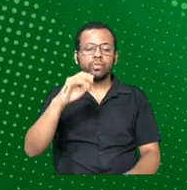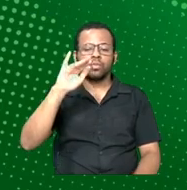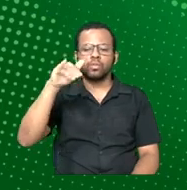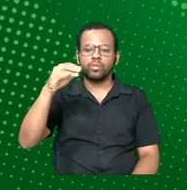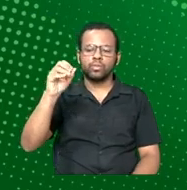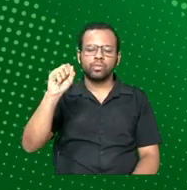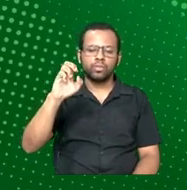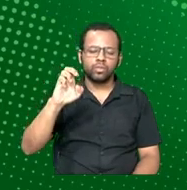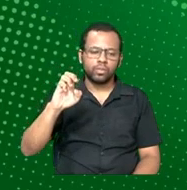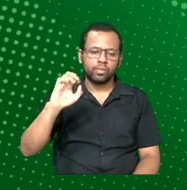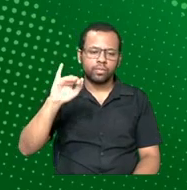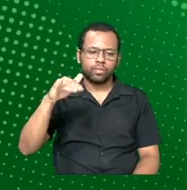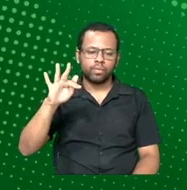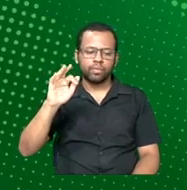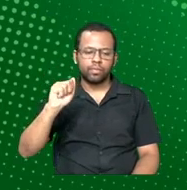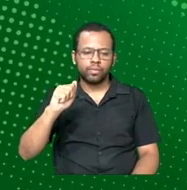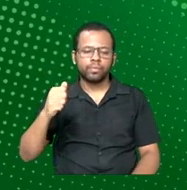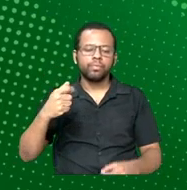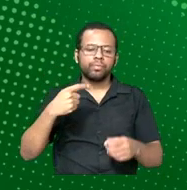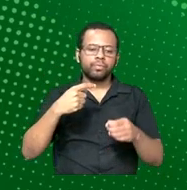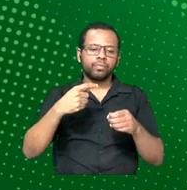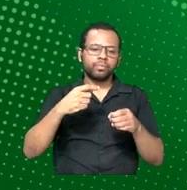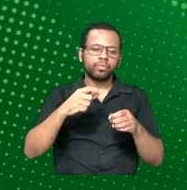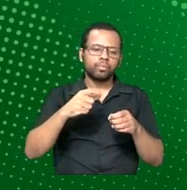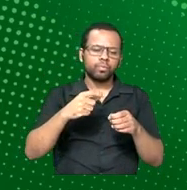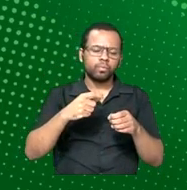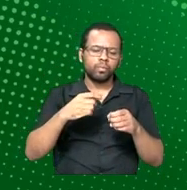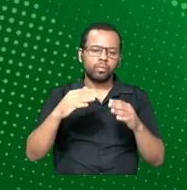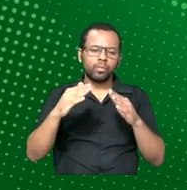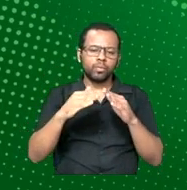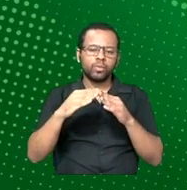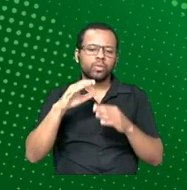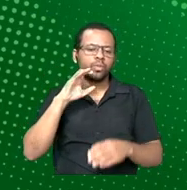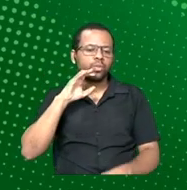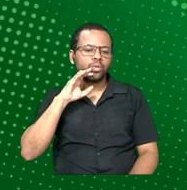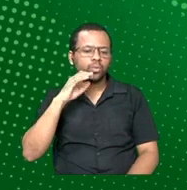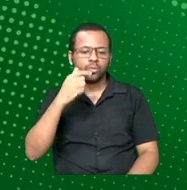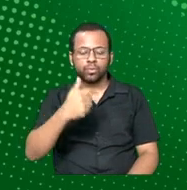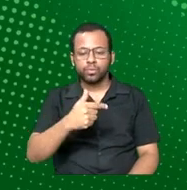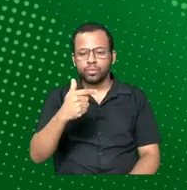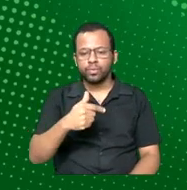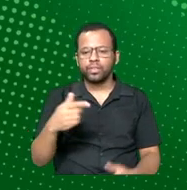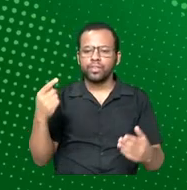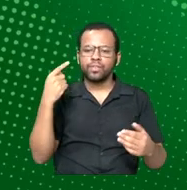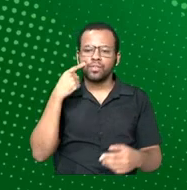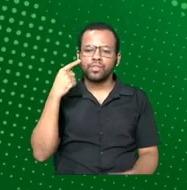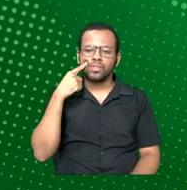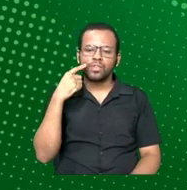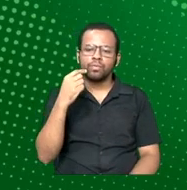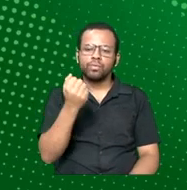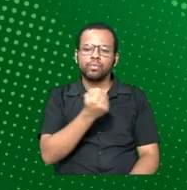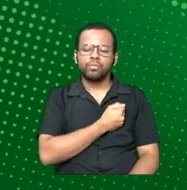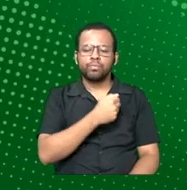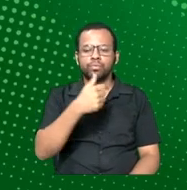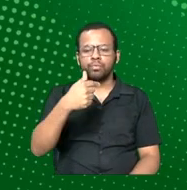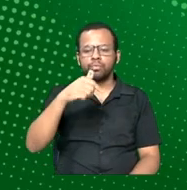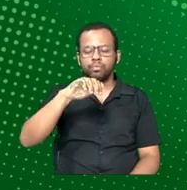dos Faróis em Socorro adquiriu com a graça pé quente regional Socorro dois Jaque e olha aqui